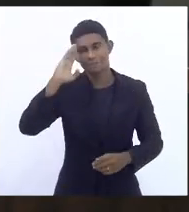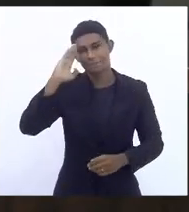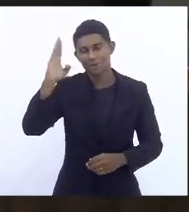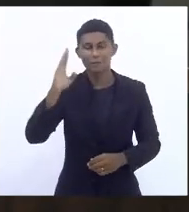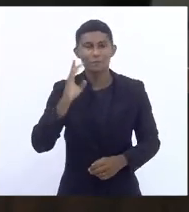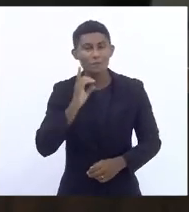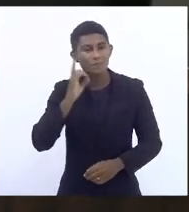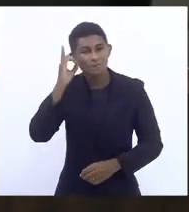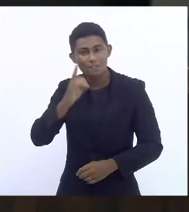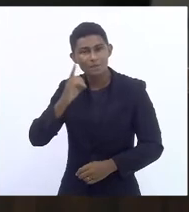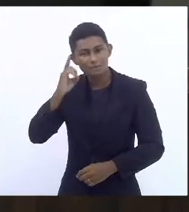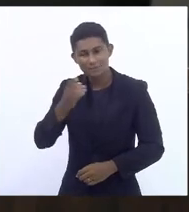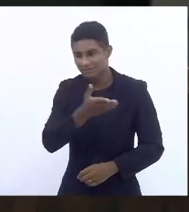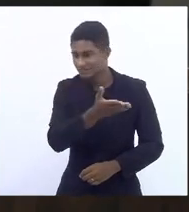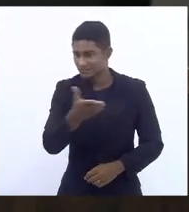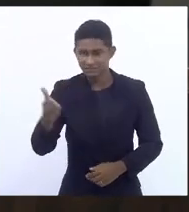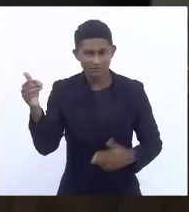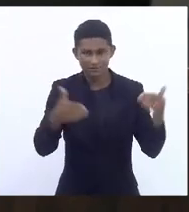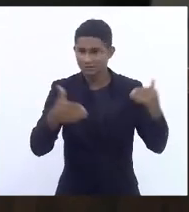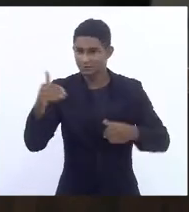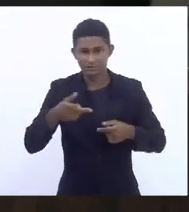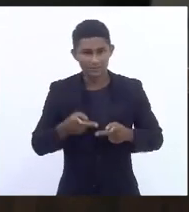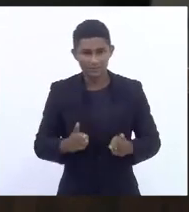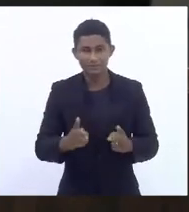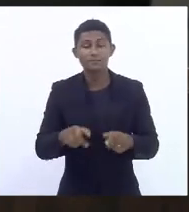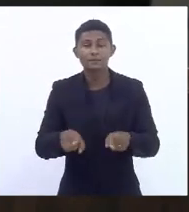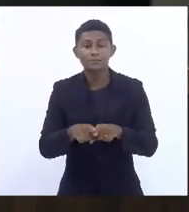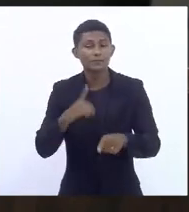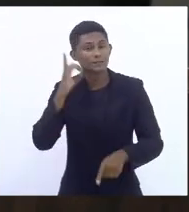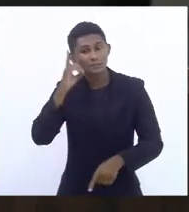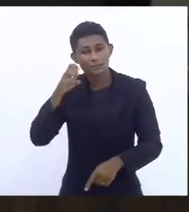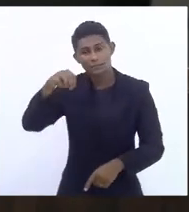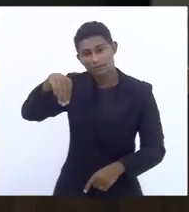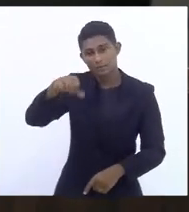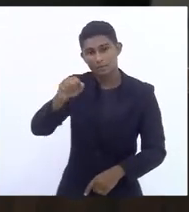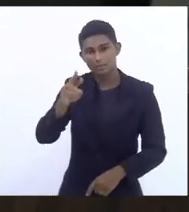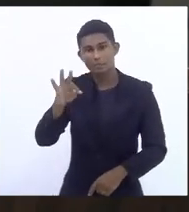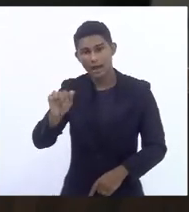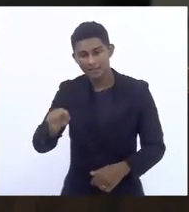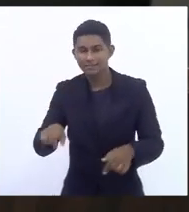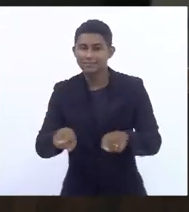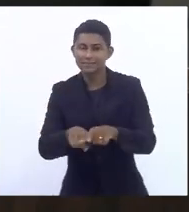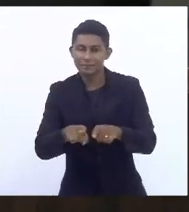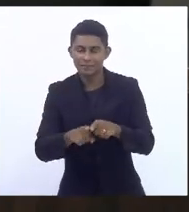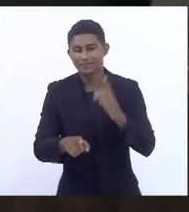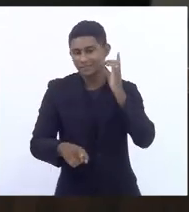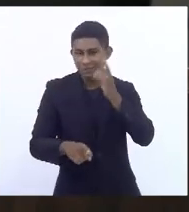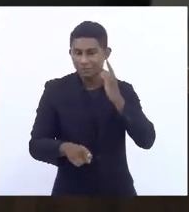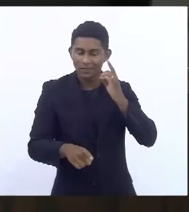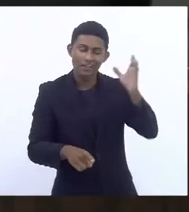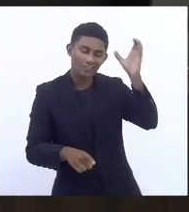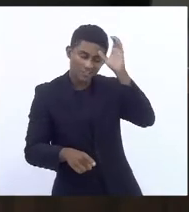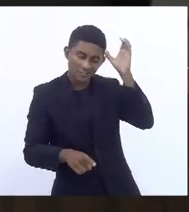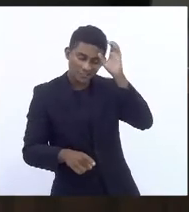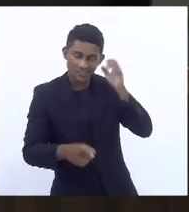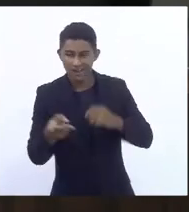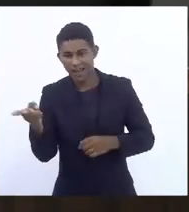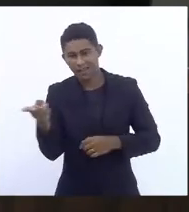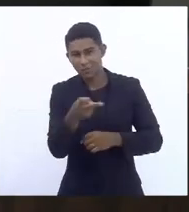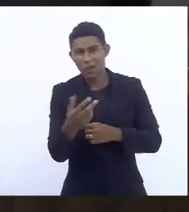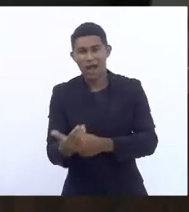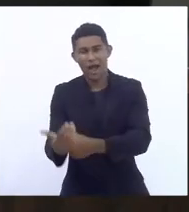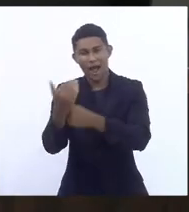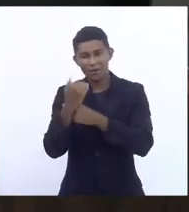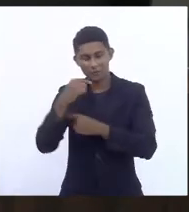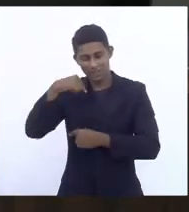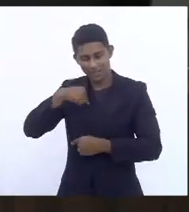aqui sempre em plenário e à deputada Marta Rocha e deputada Tia Ju, que nos ajudam aqui presidindo